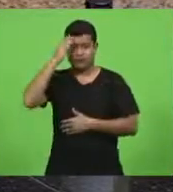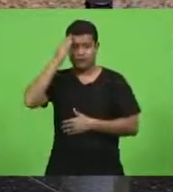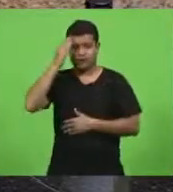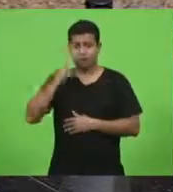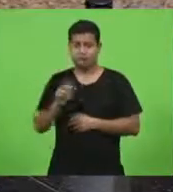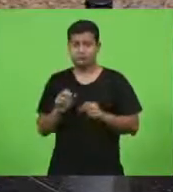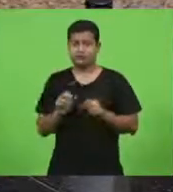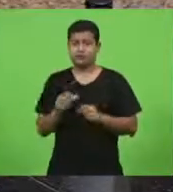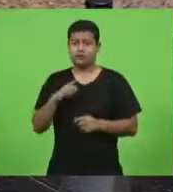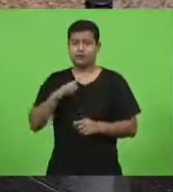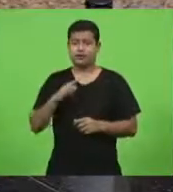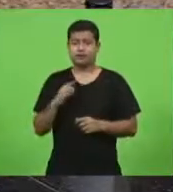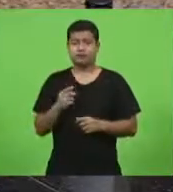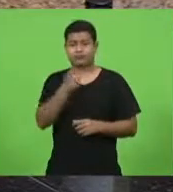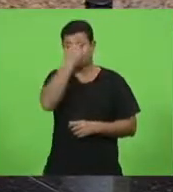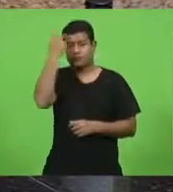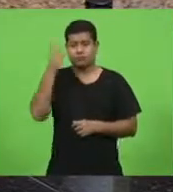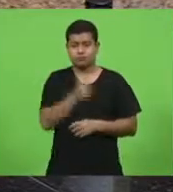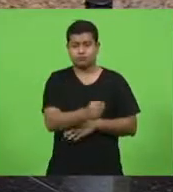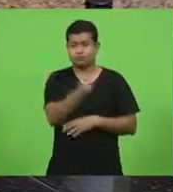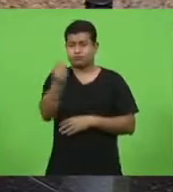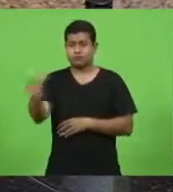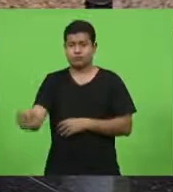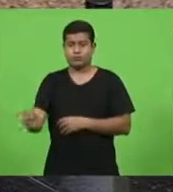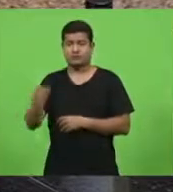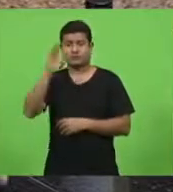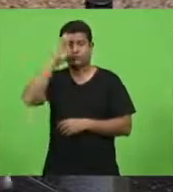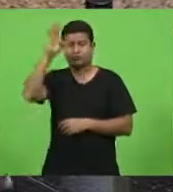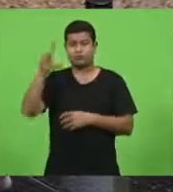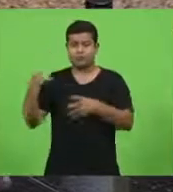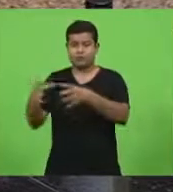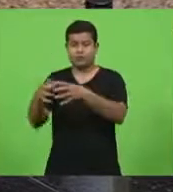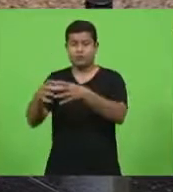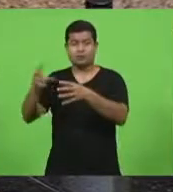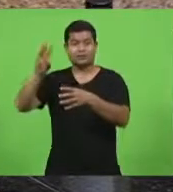ali, principalmente na região do 3º Batalhão ali,